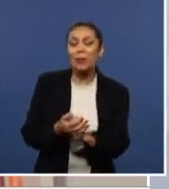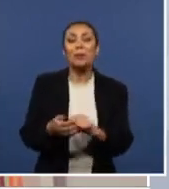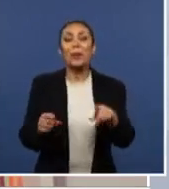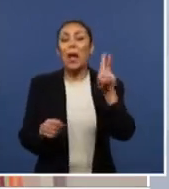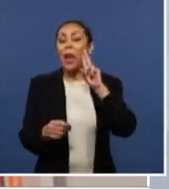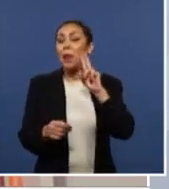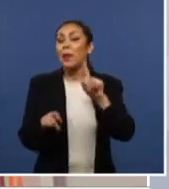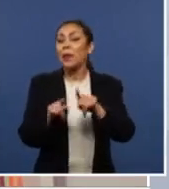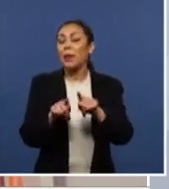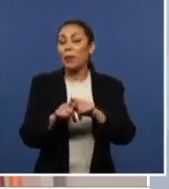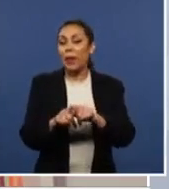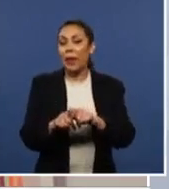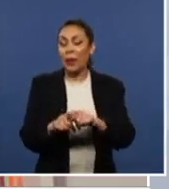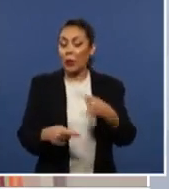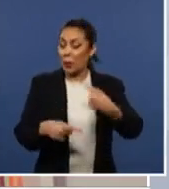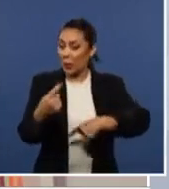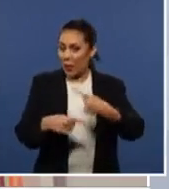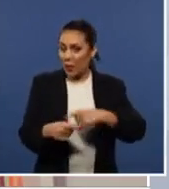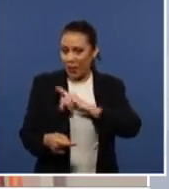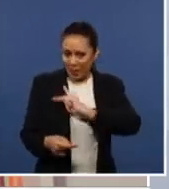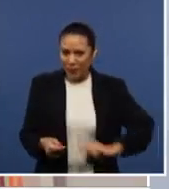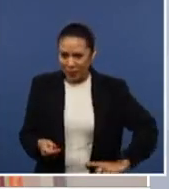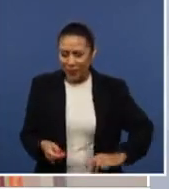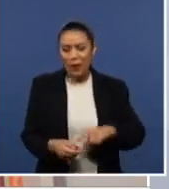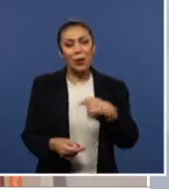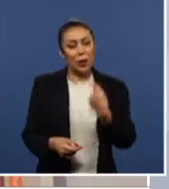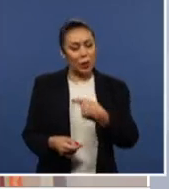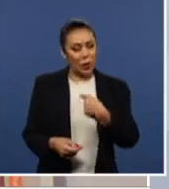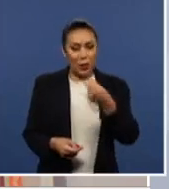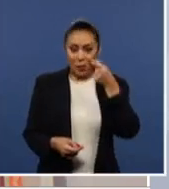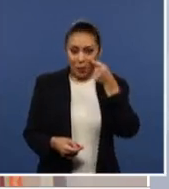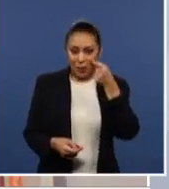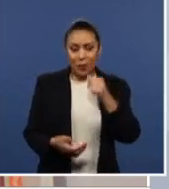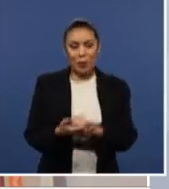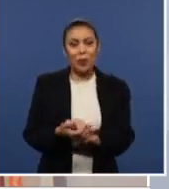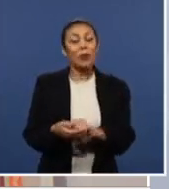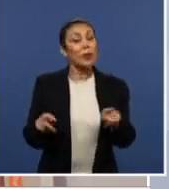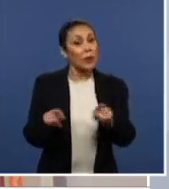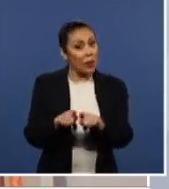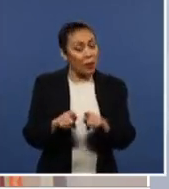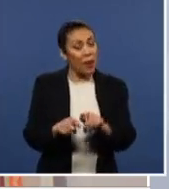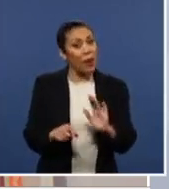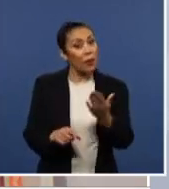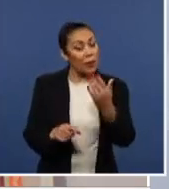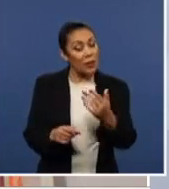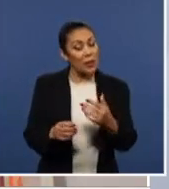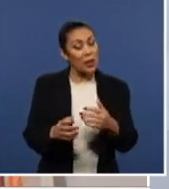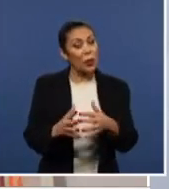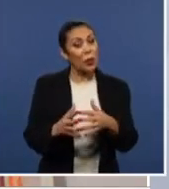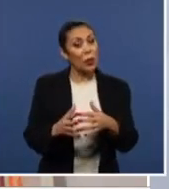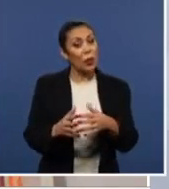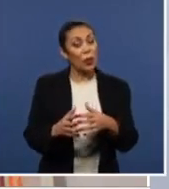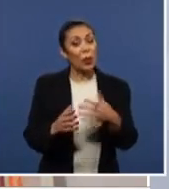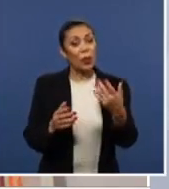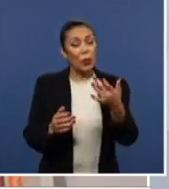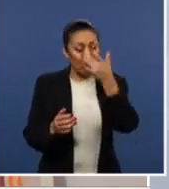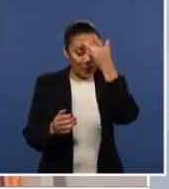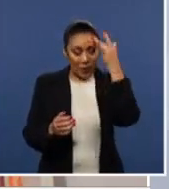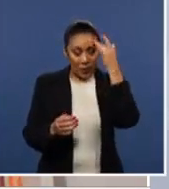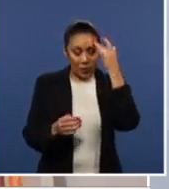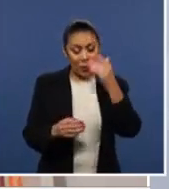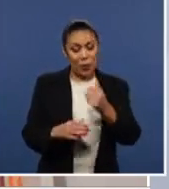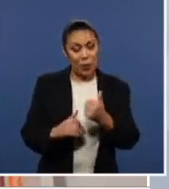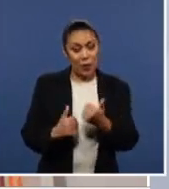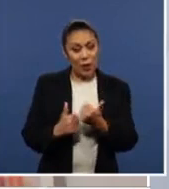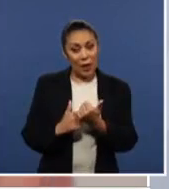que no debate presidencial, que a gente estava lá em loco, também teve confusão provocada por um bolsonarista, que foi o Ricardo